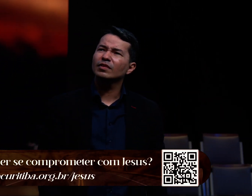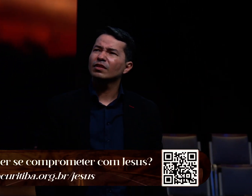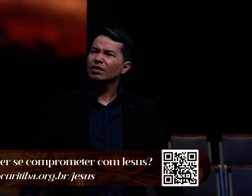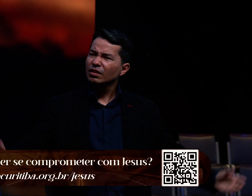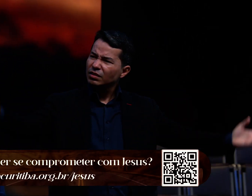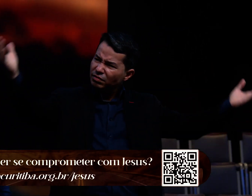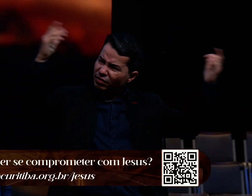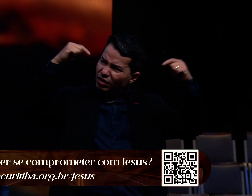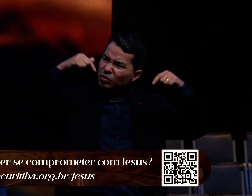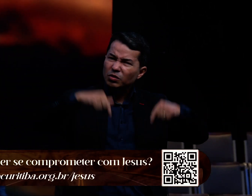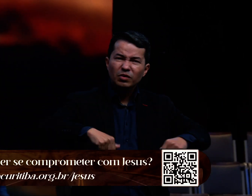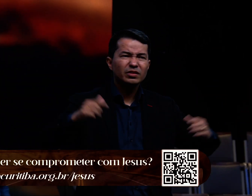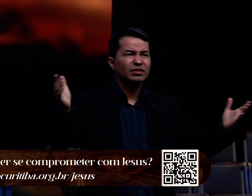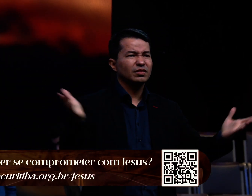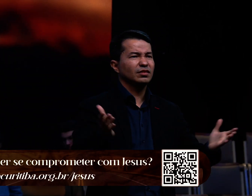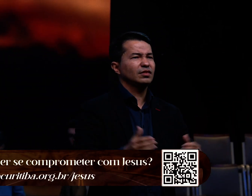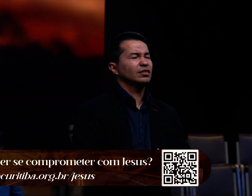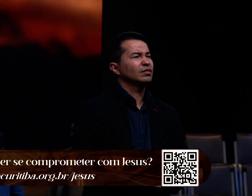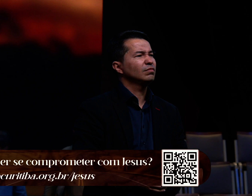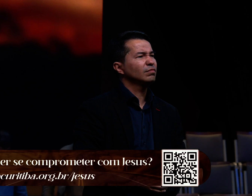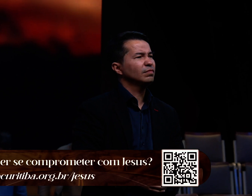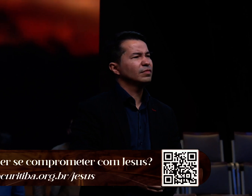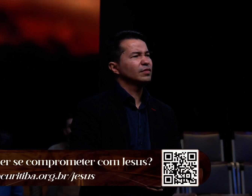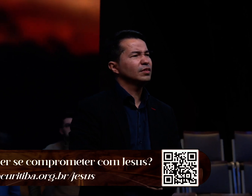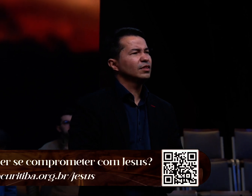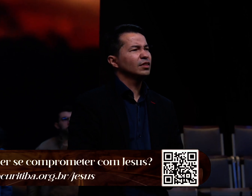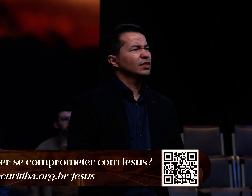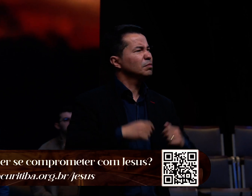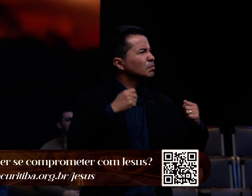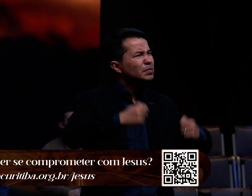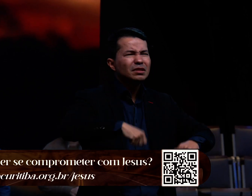você que veio aqui nessa manhã.